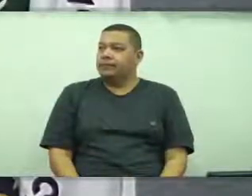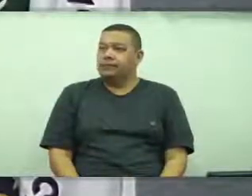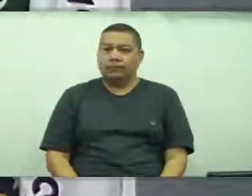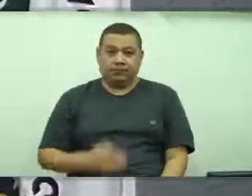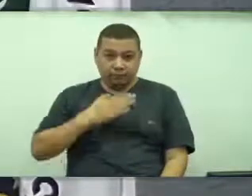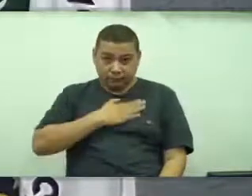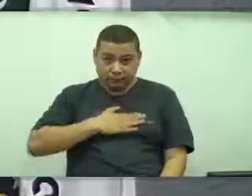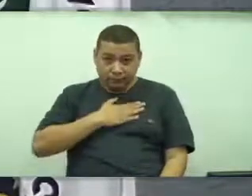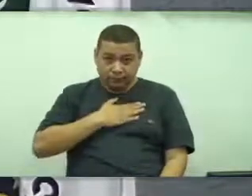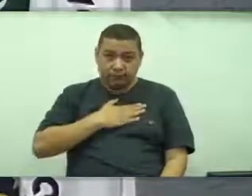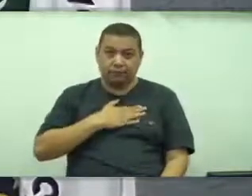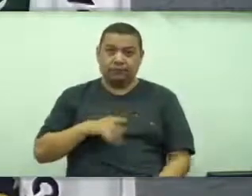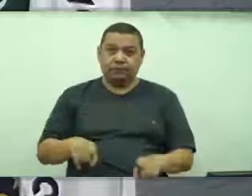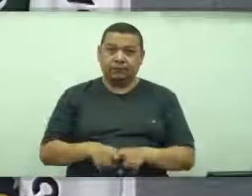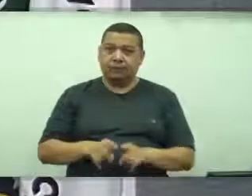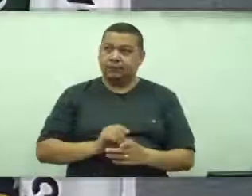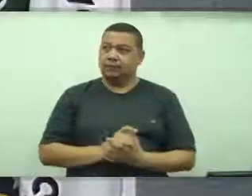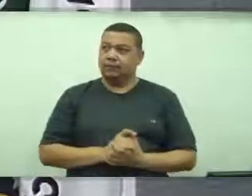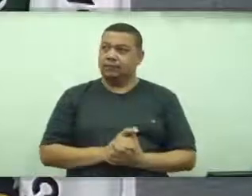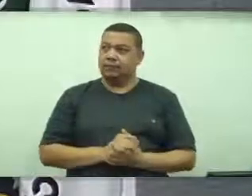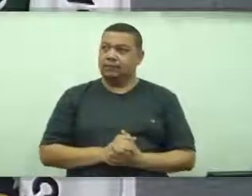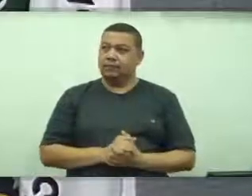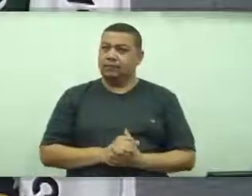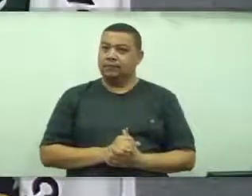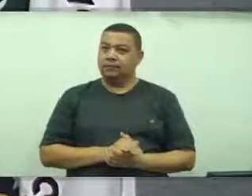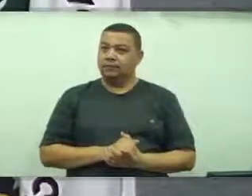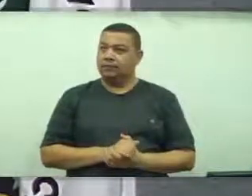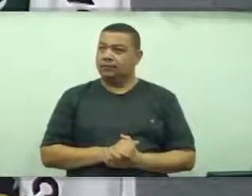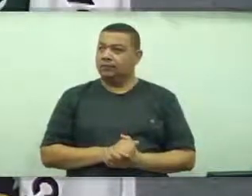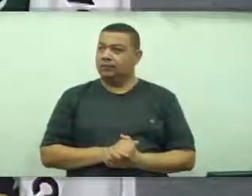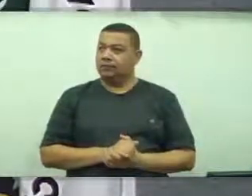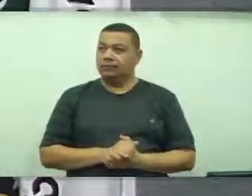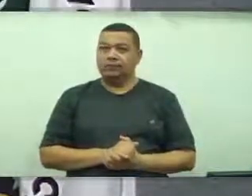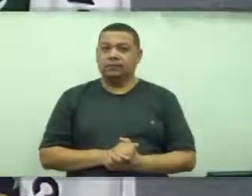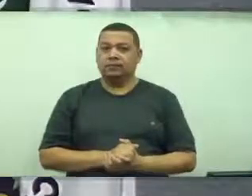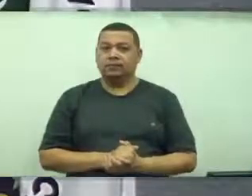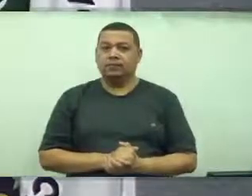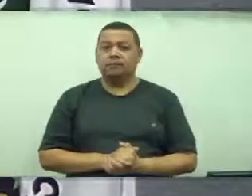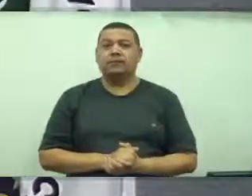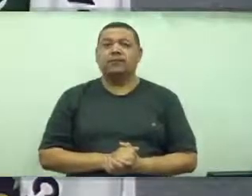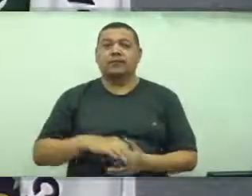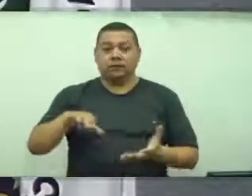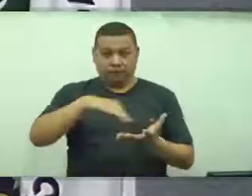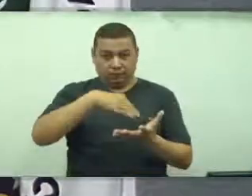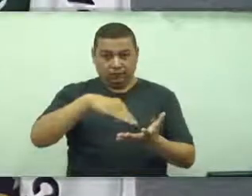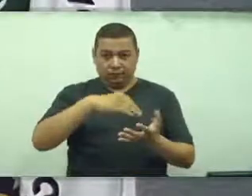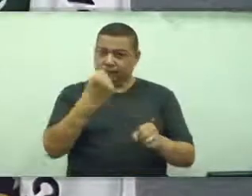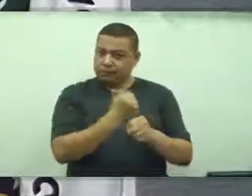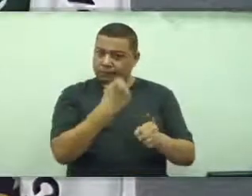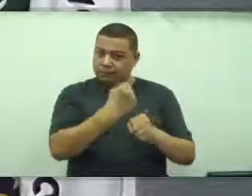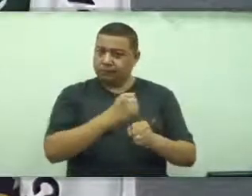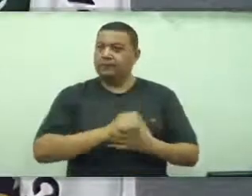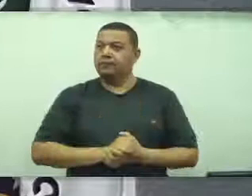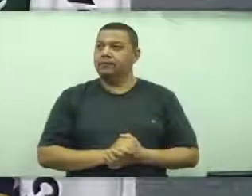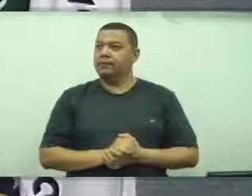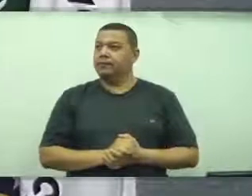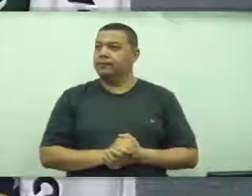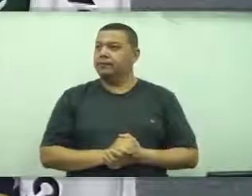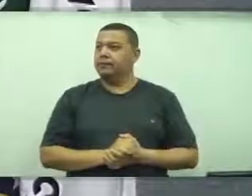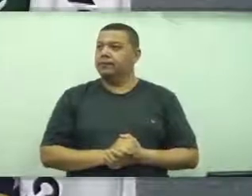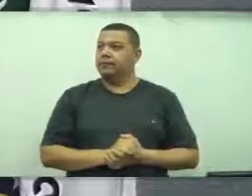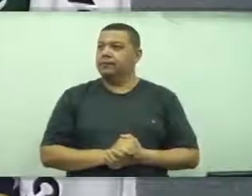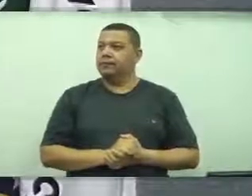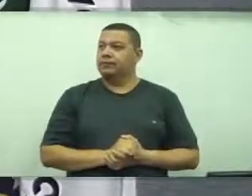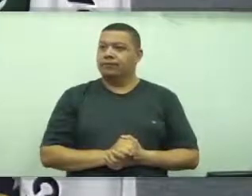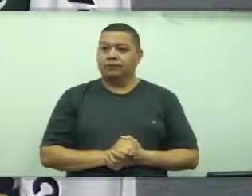Gostaria aqui de reportar ao senhor Paulo, secretário de obras, foi lido aqui hoje